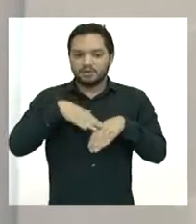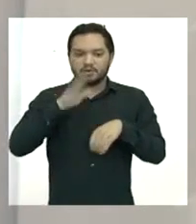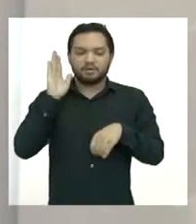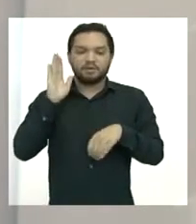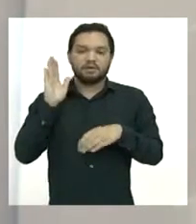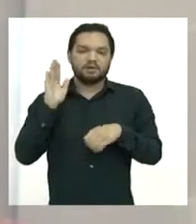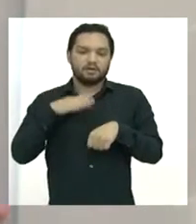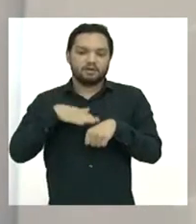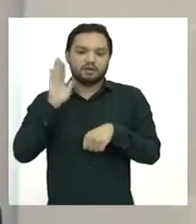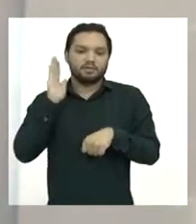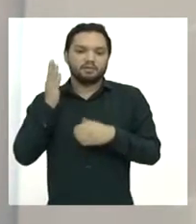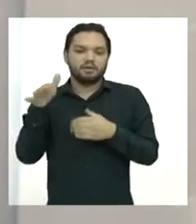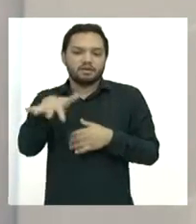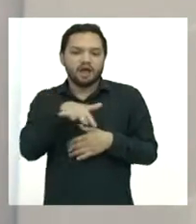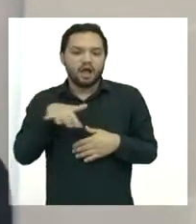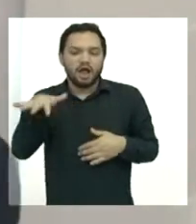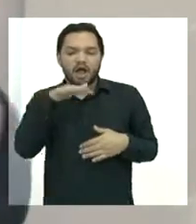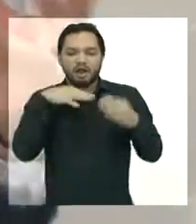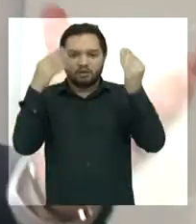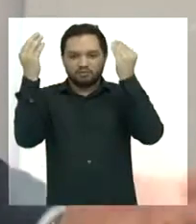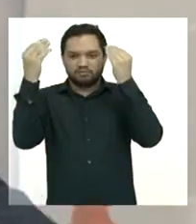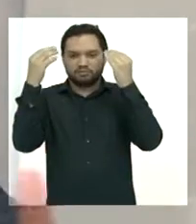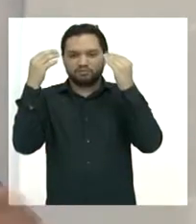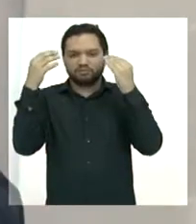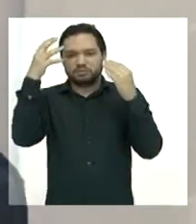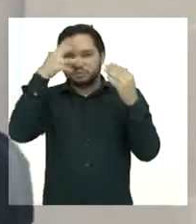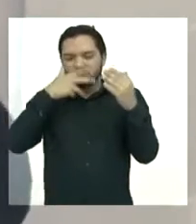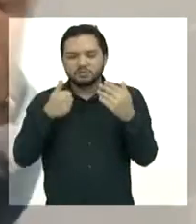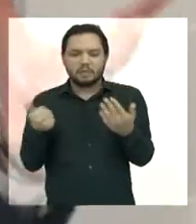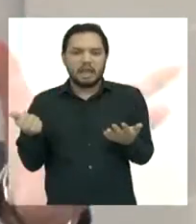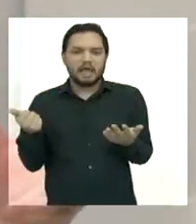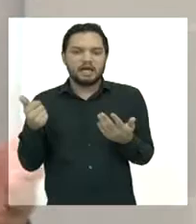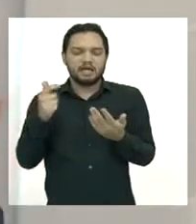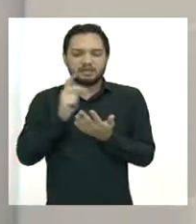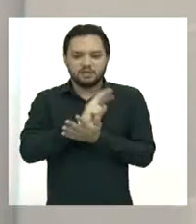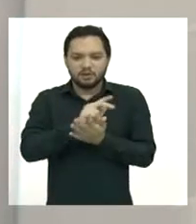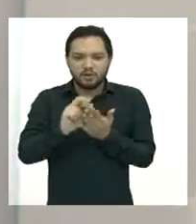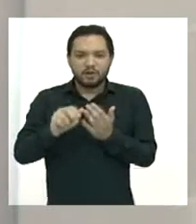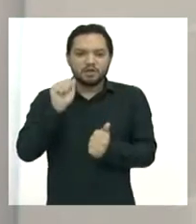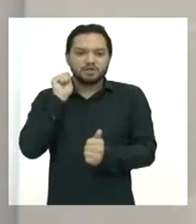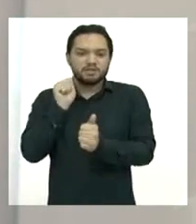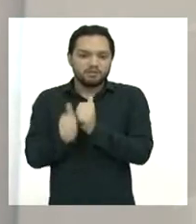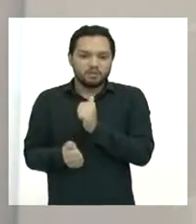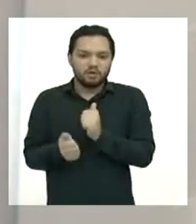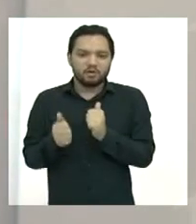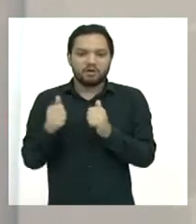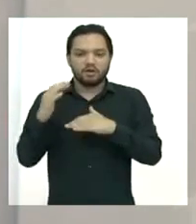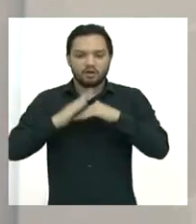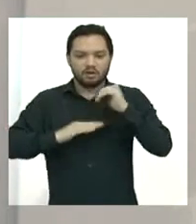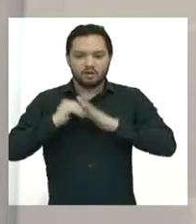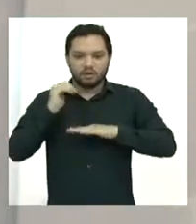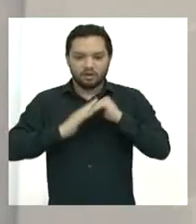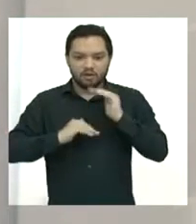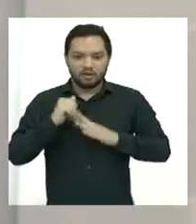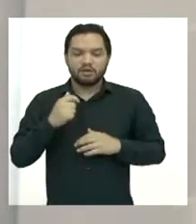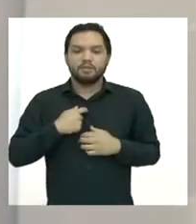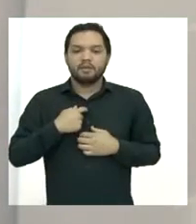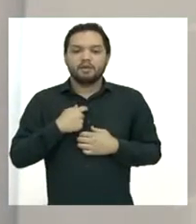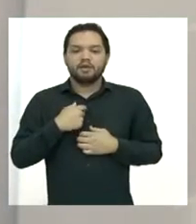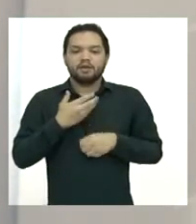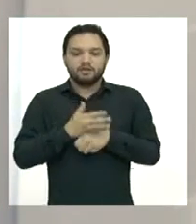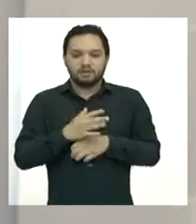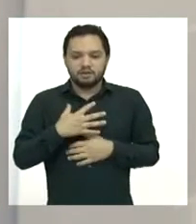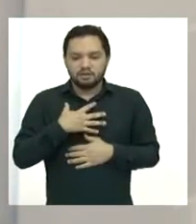dermatofuncional, que é da estética, a traumatologia, ortopedia, parte do esporte. Então, assim, é uma profissão que entra muito na respiratória,